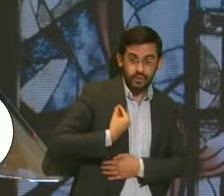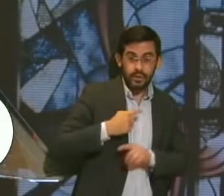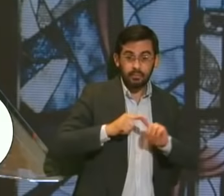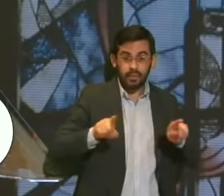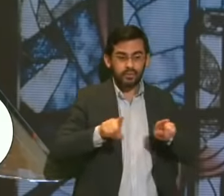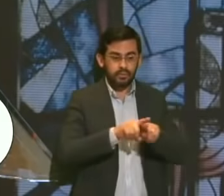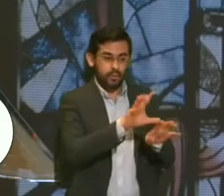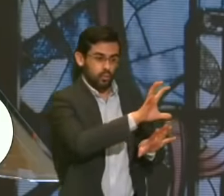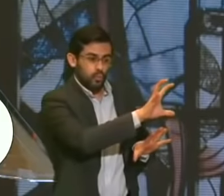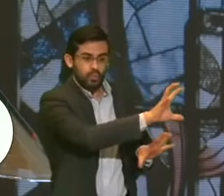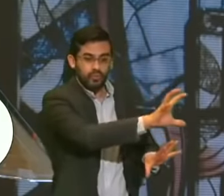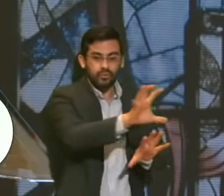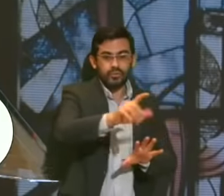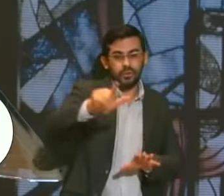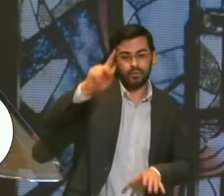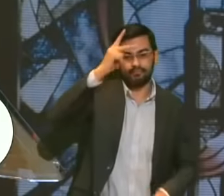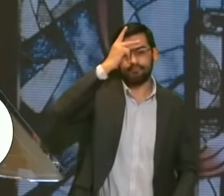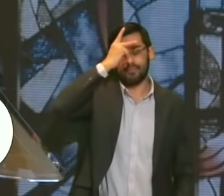outros.